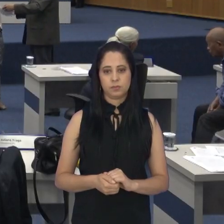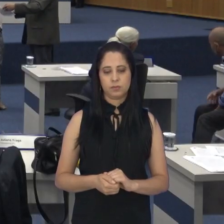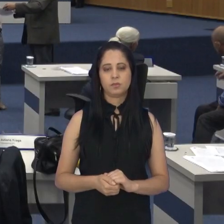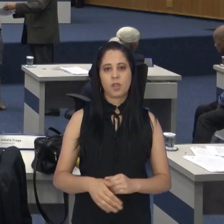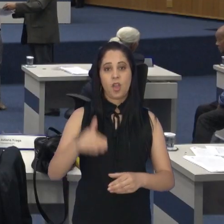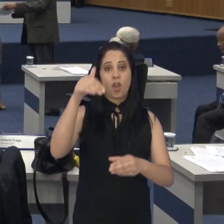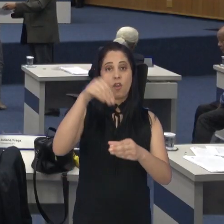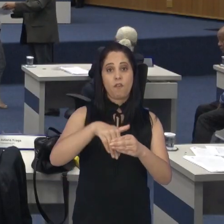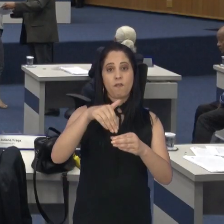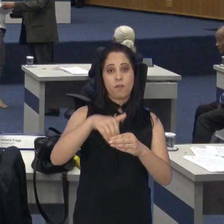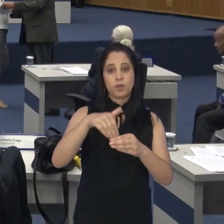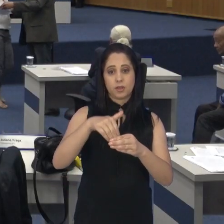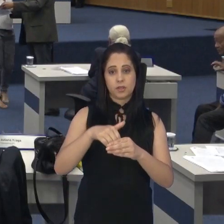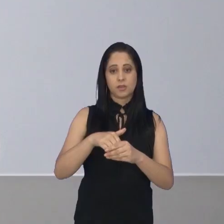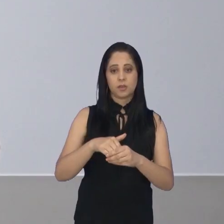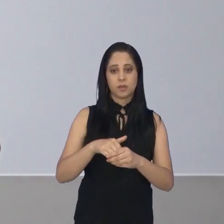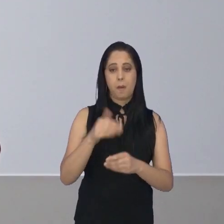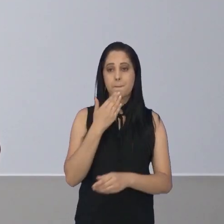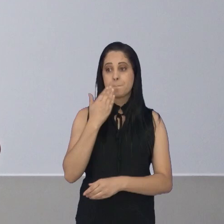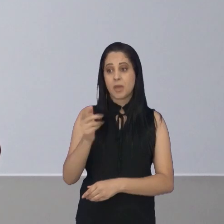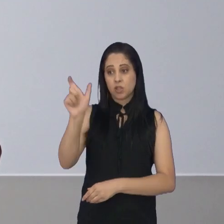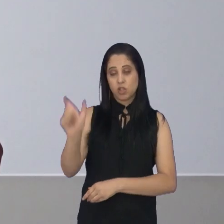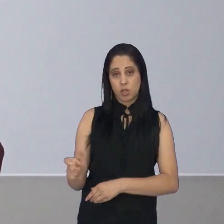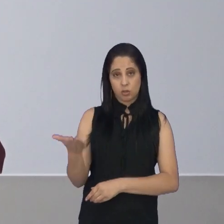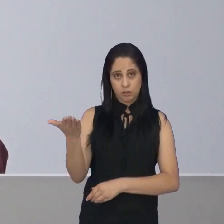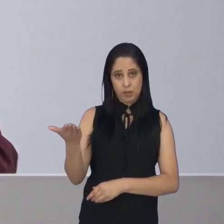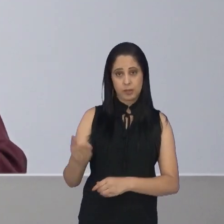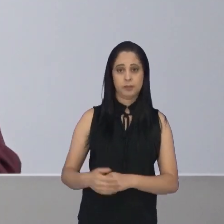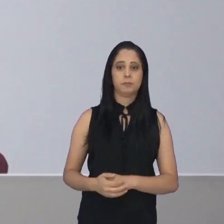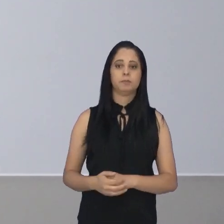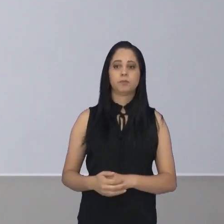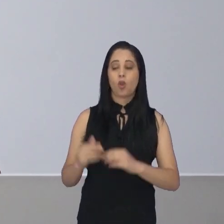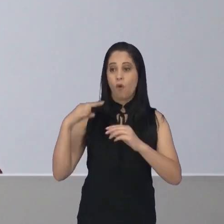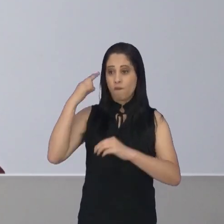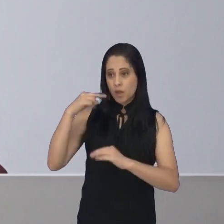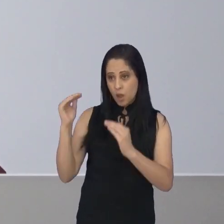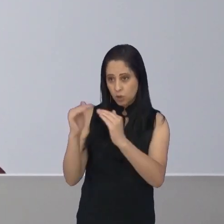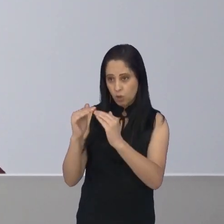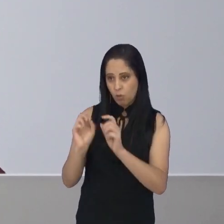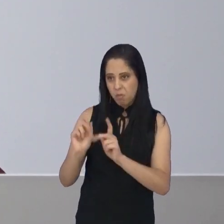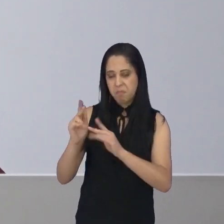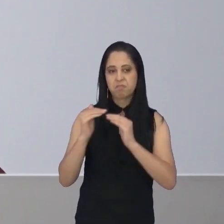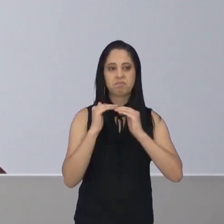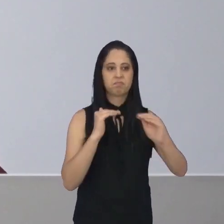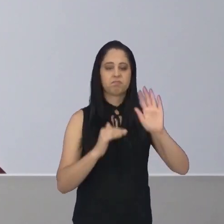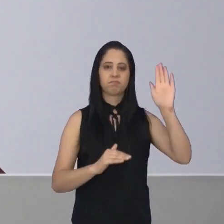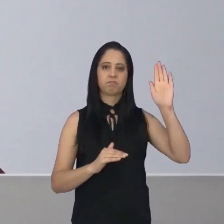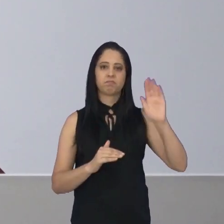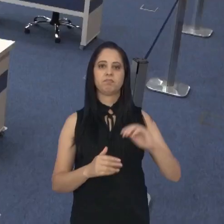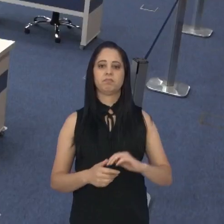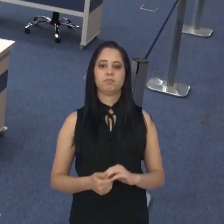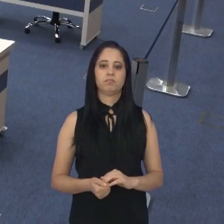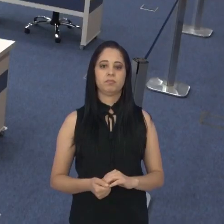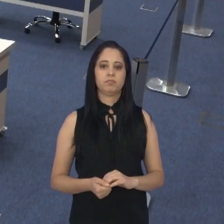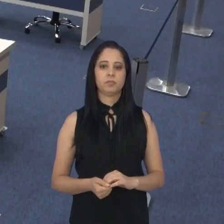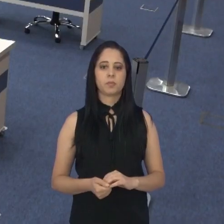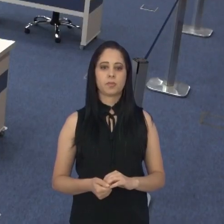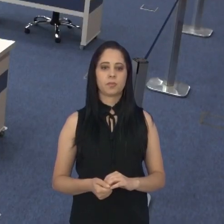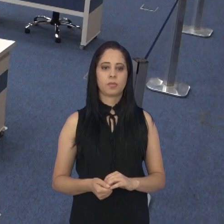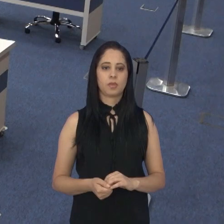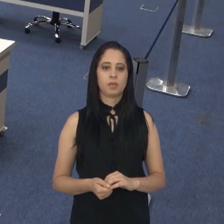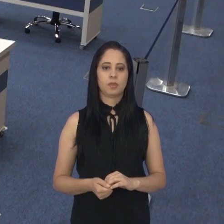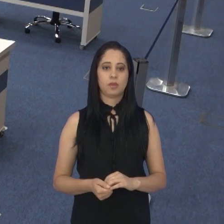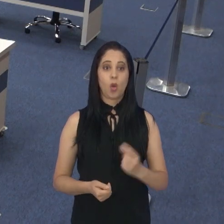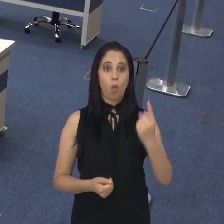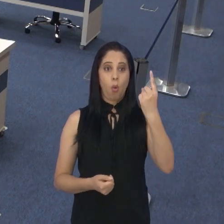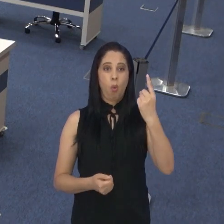Em votação, o pedido verbal do vereador José Luiz. Vereadores favoráveis permaneçam em comissão, os contrários se manifestem.